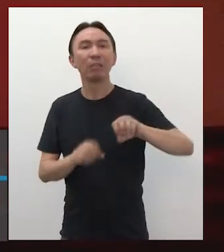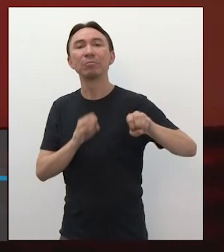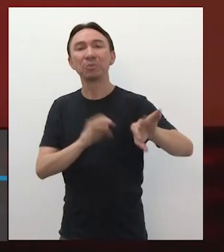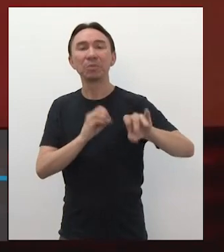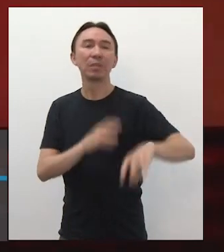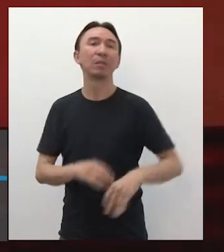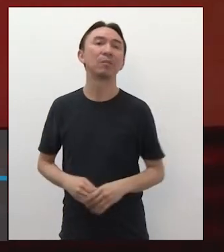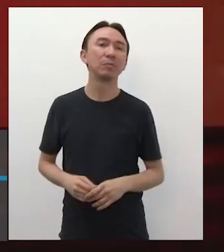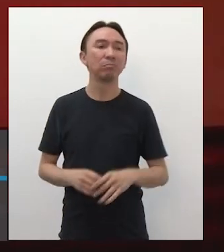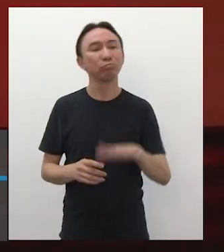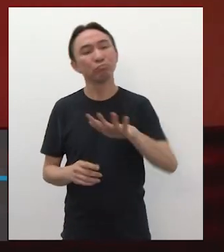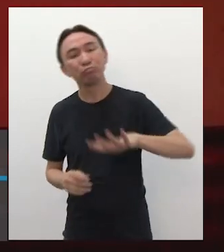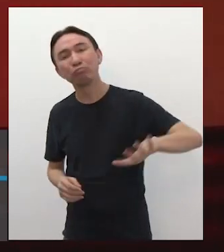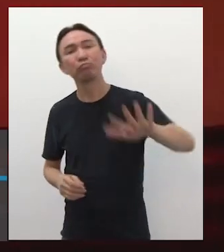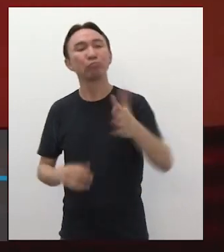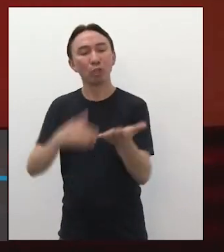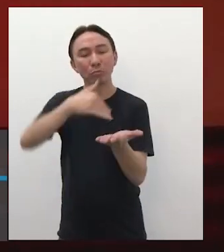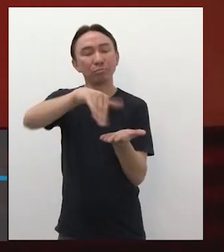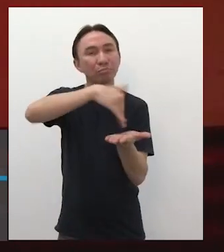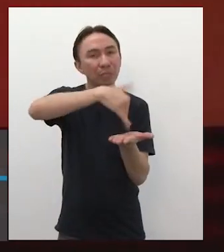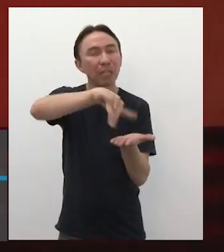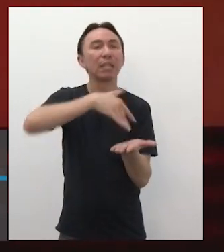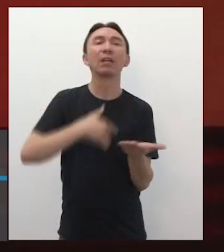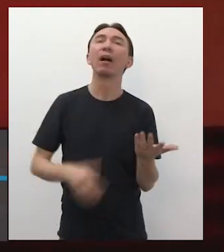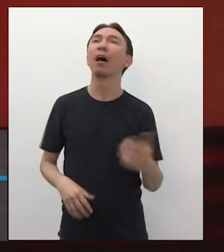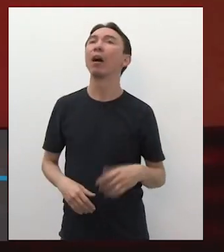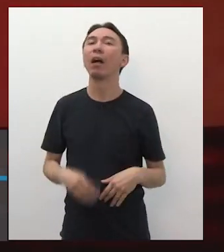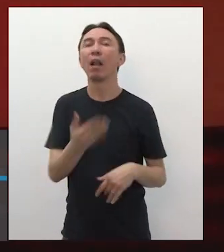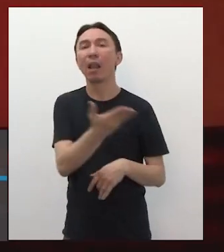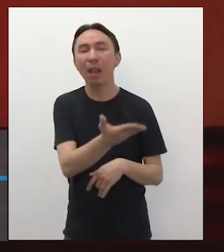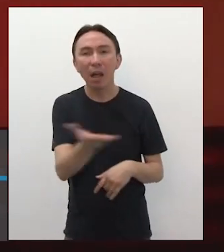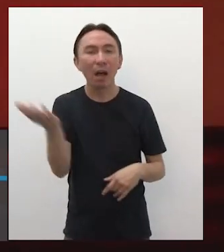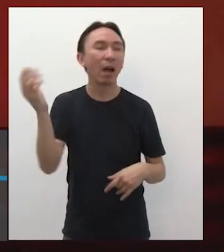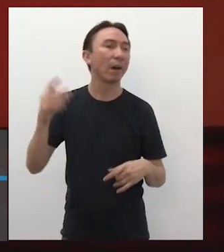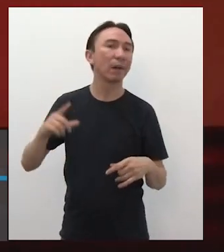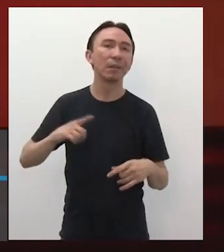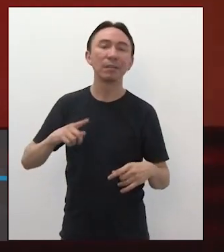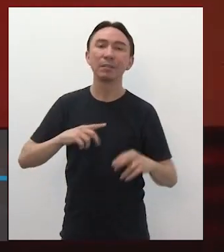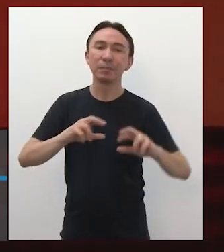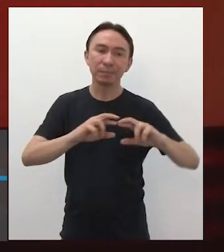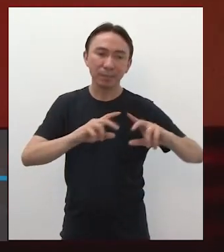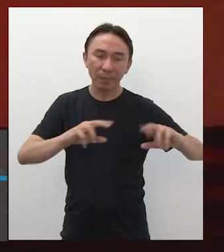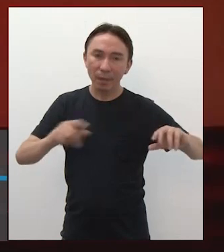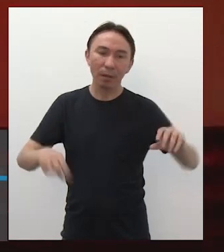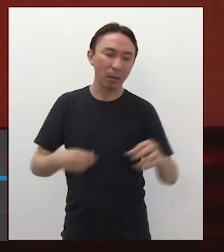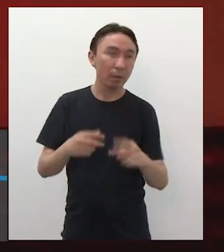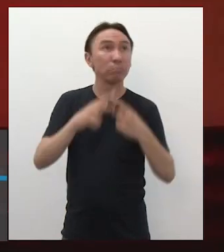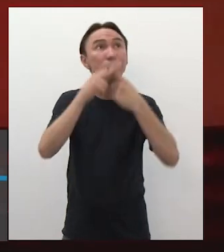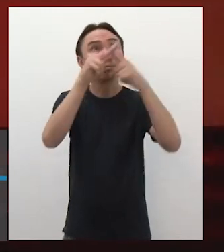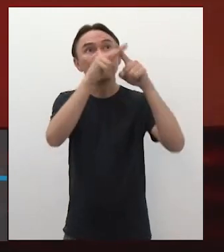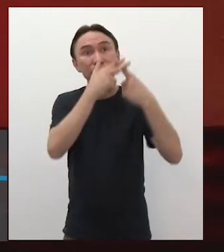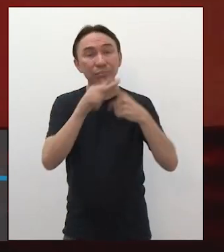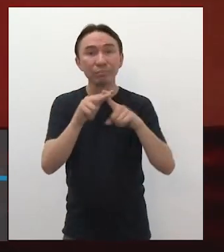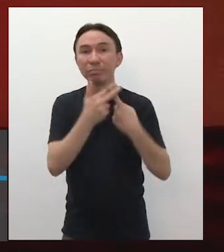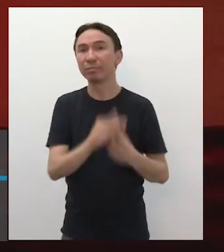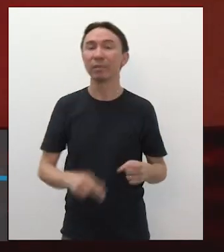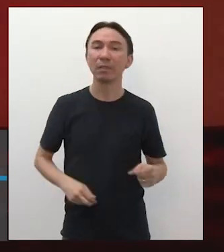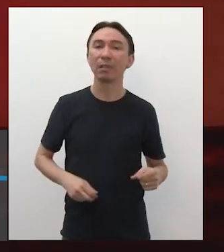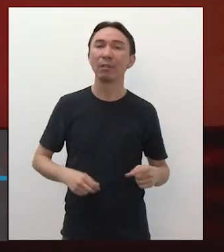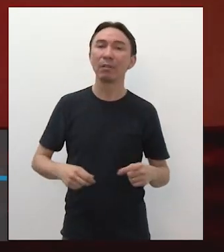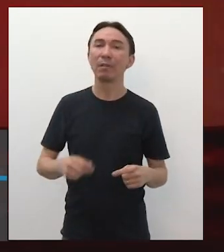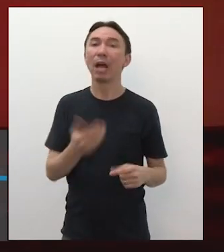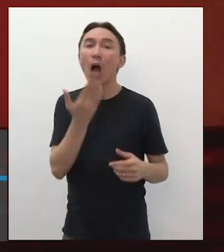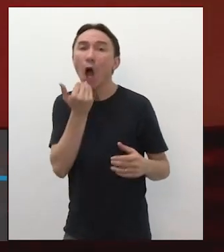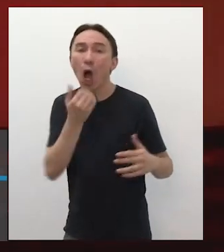secretaria, o pessoal da manutenção, o pessoal da merenda, né? O pessoal que lida com os alunos, que acompanha